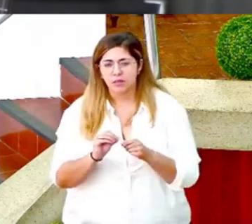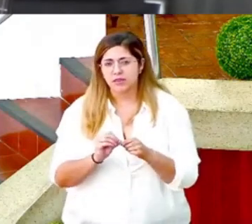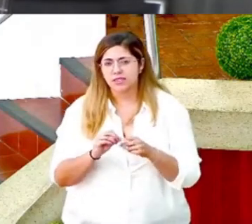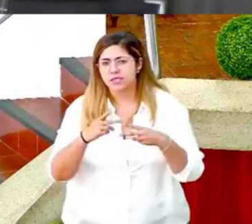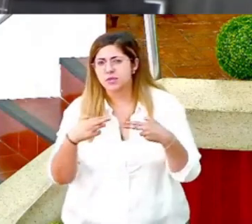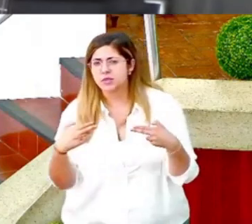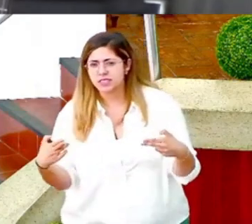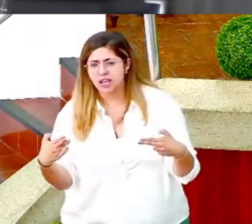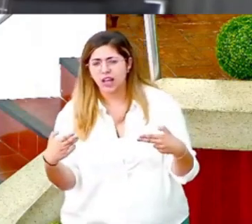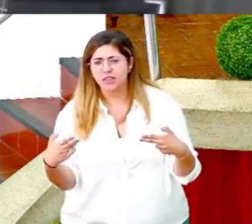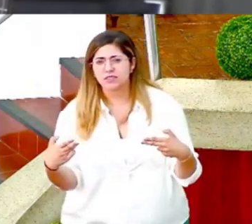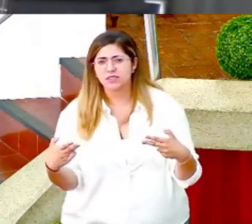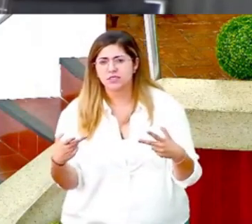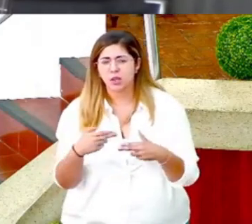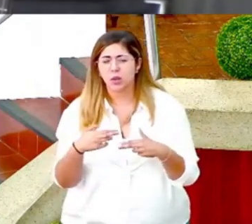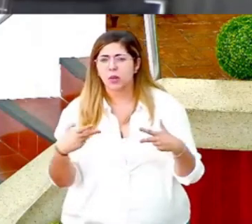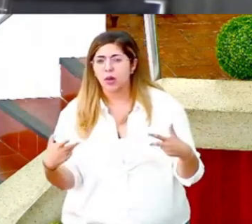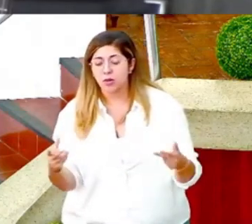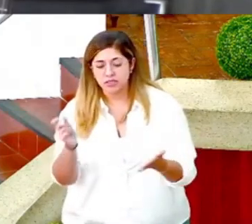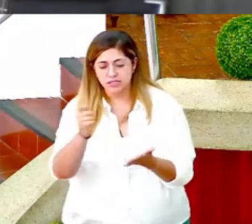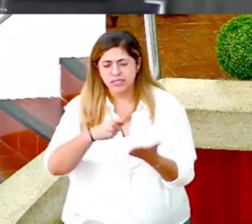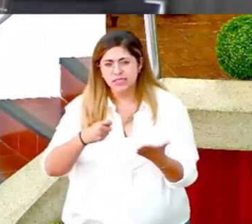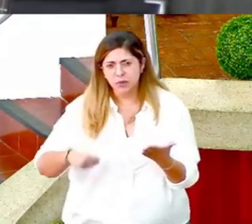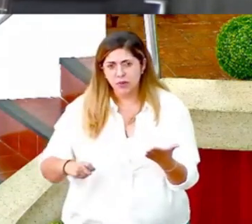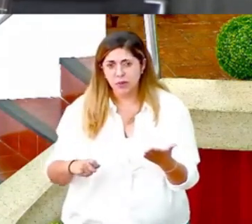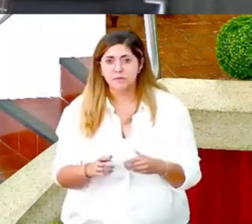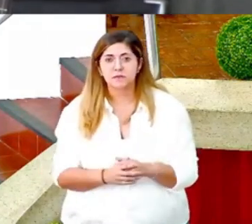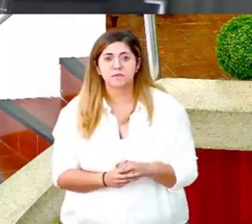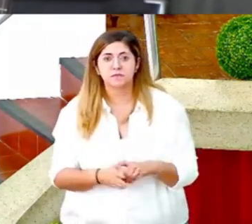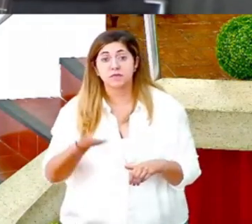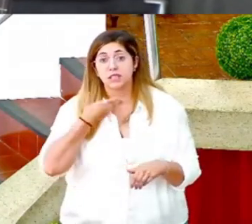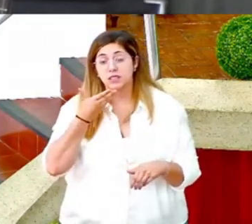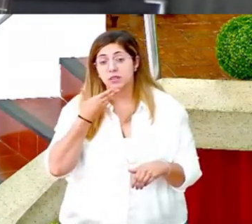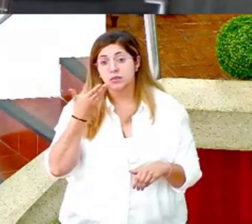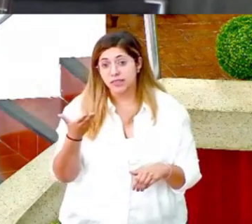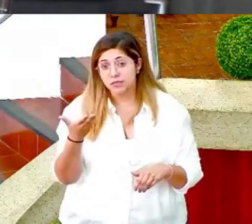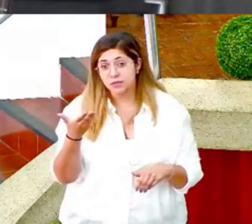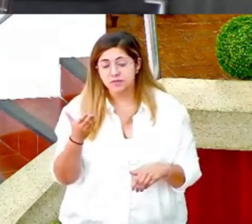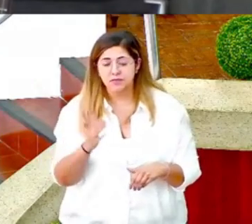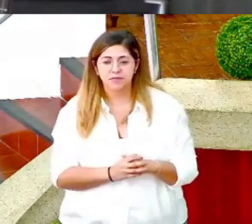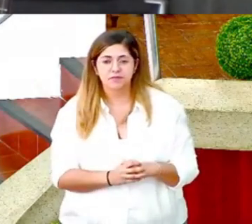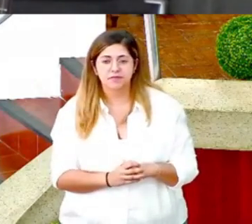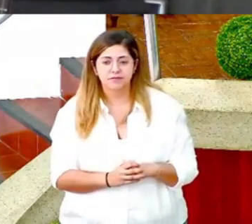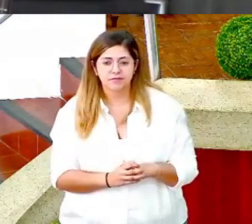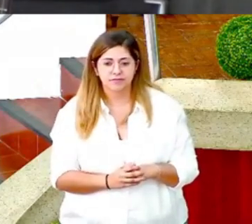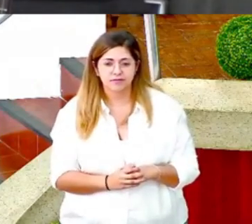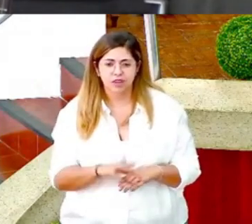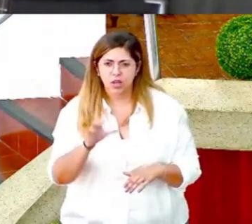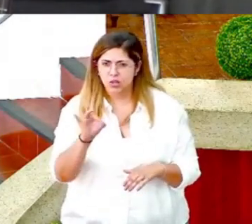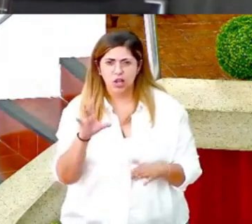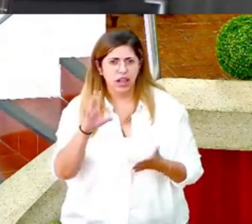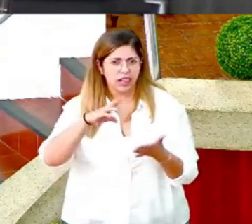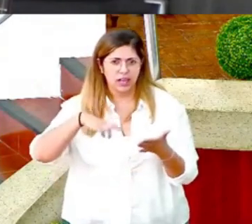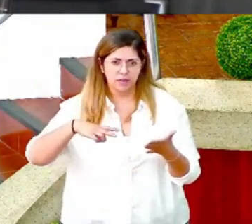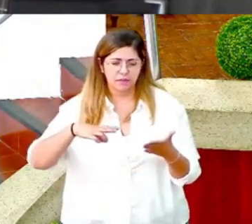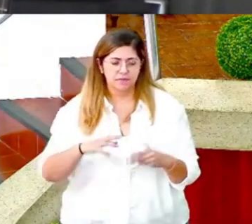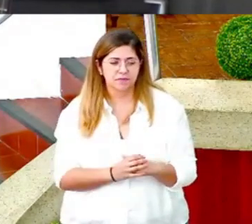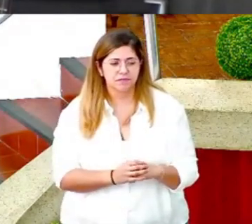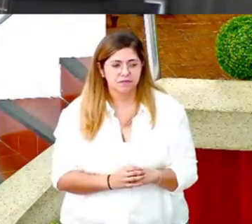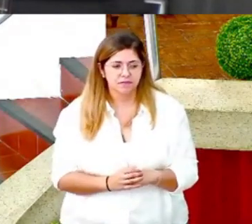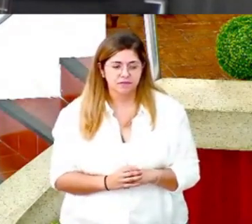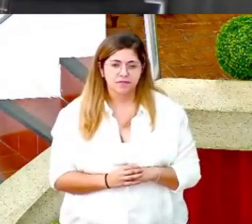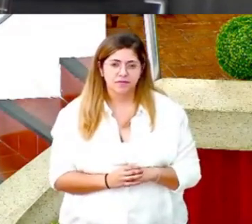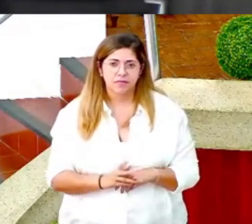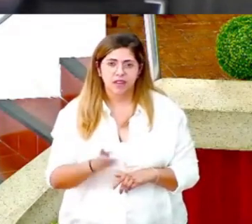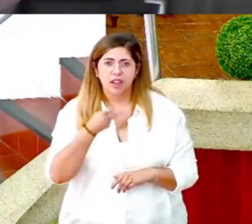e reproduzir o que está aqui, sem que a palavra passe pelo leitor, é muito fácil. A gente diz com muita facilidade o